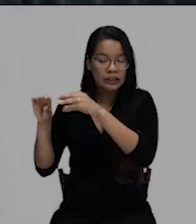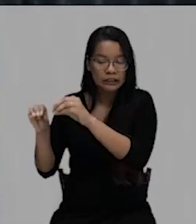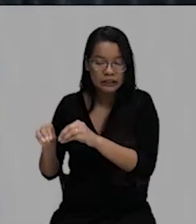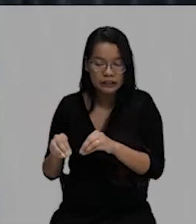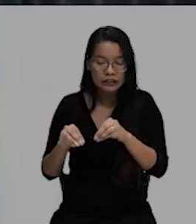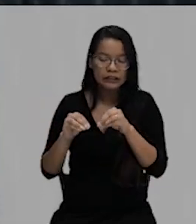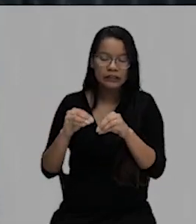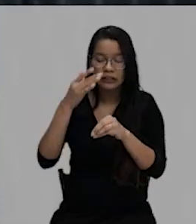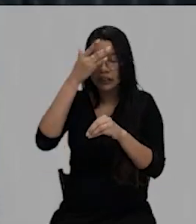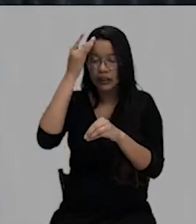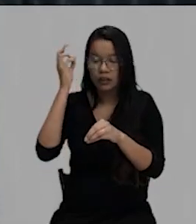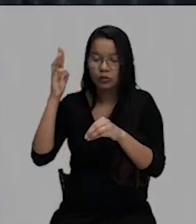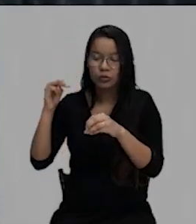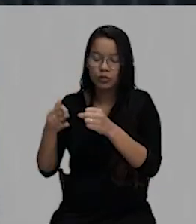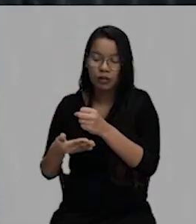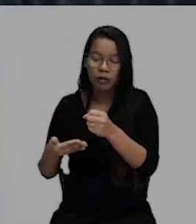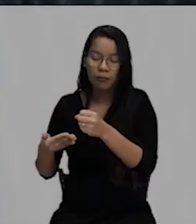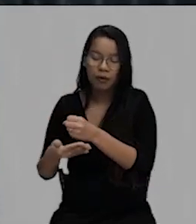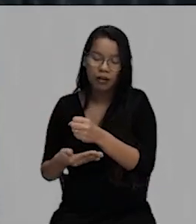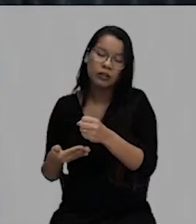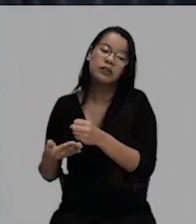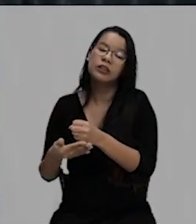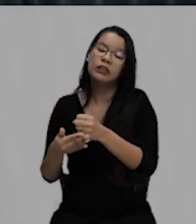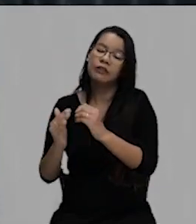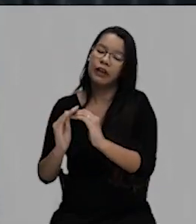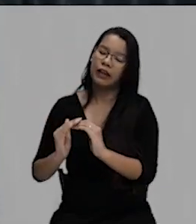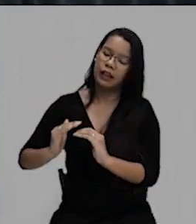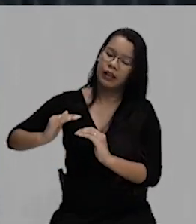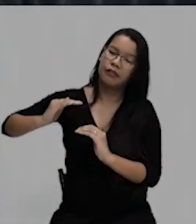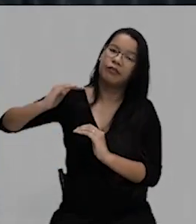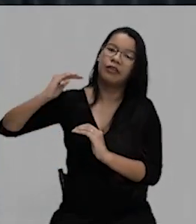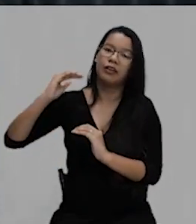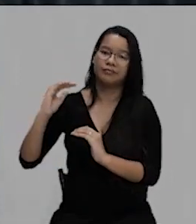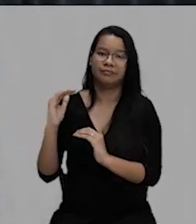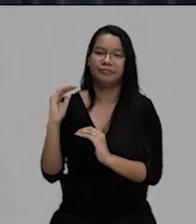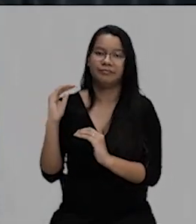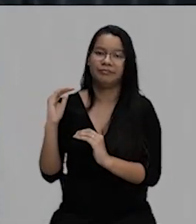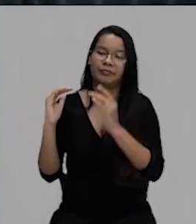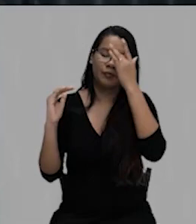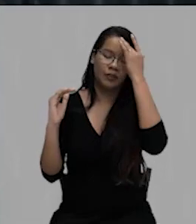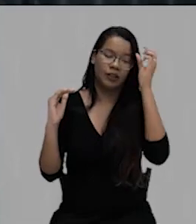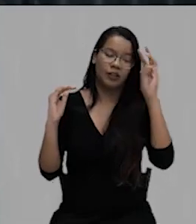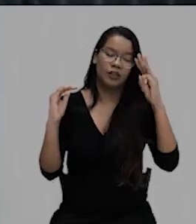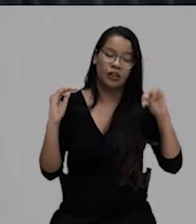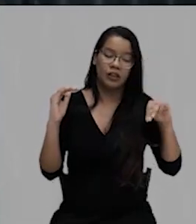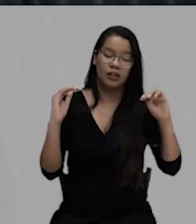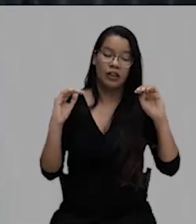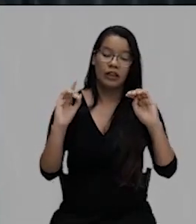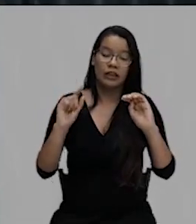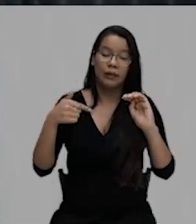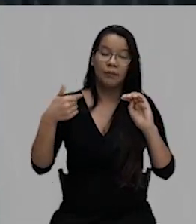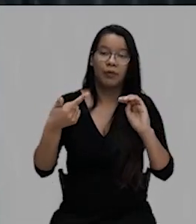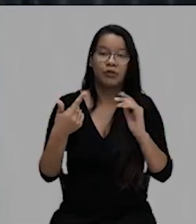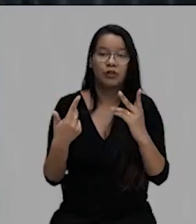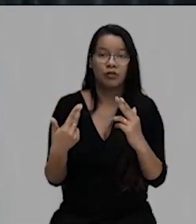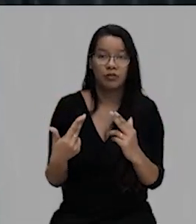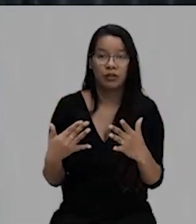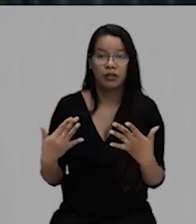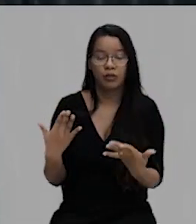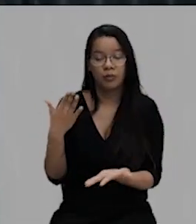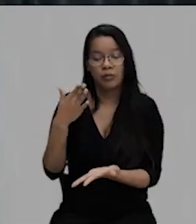está no lugar da base e elevar, tá? Com quem está após a igualdade. Então, esse meio vai